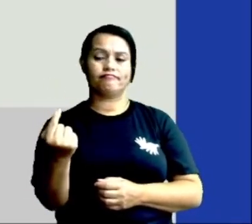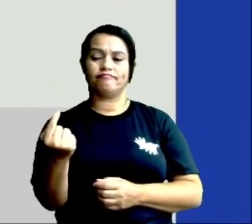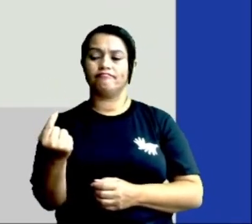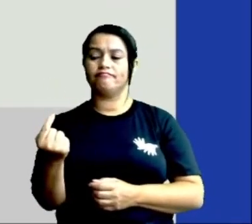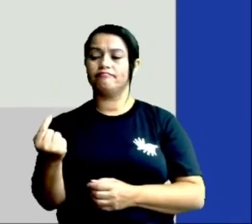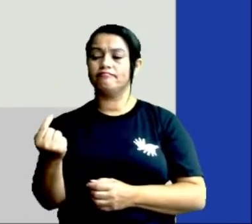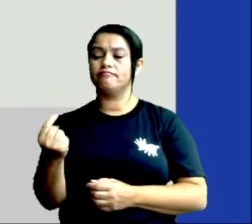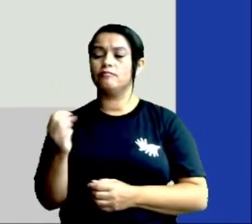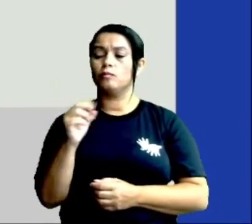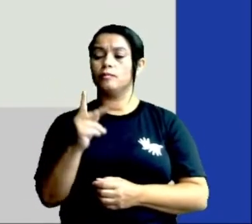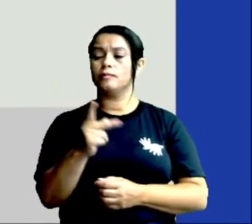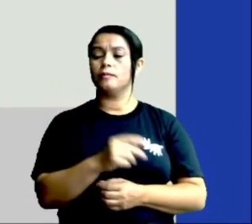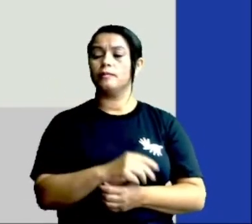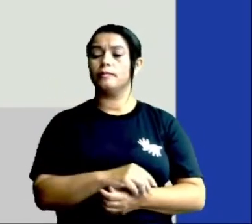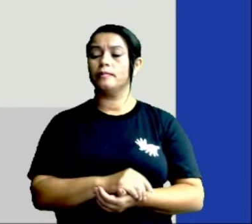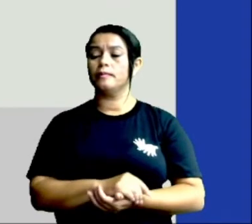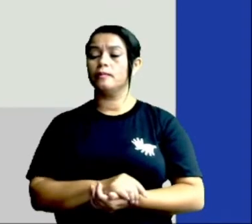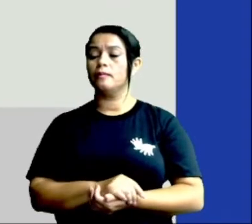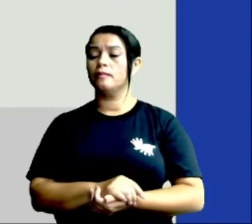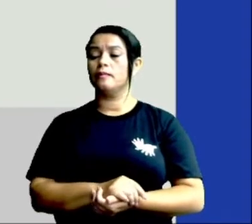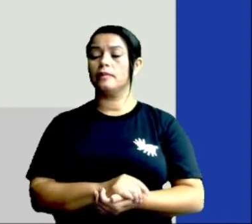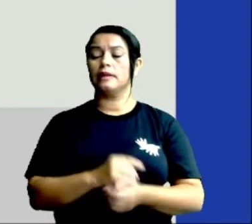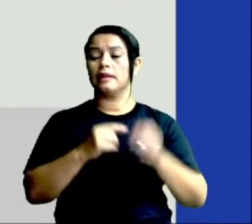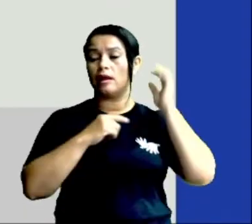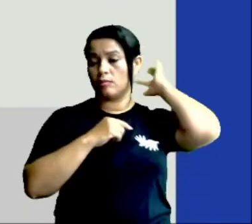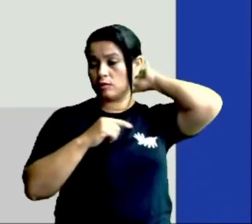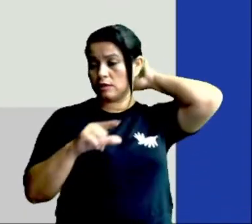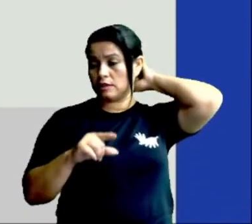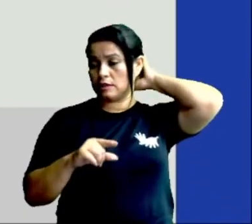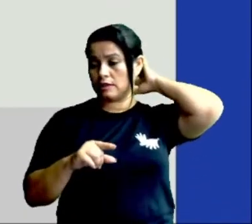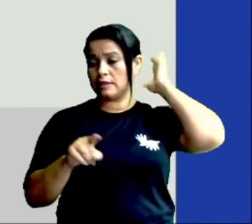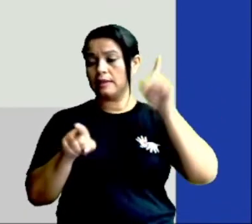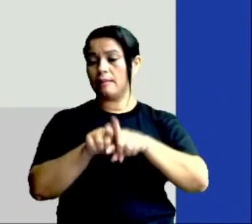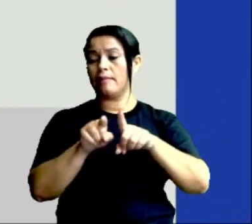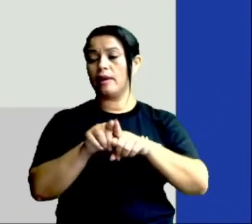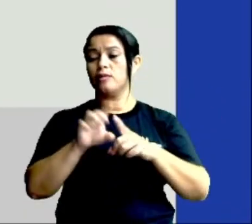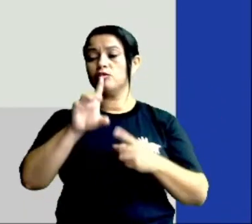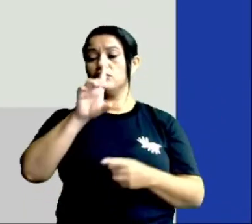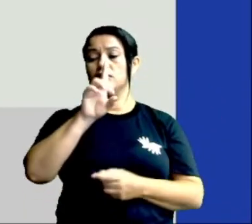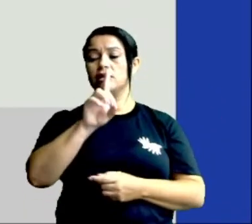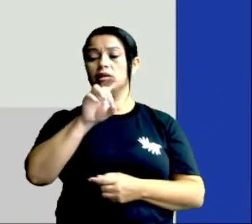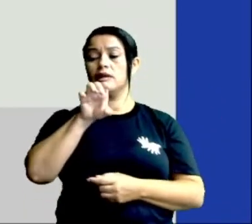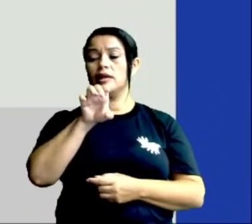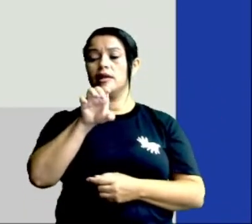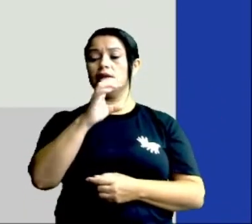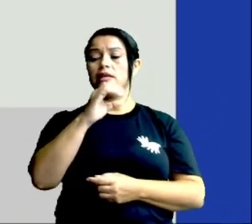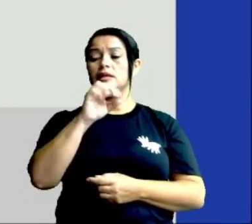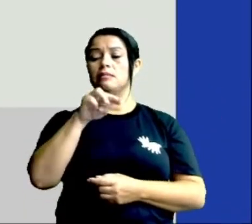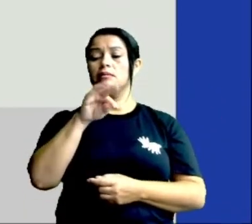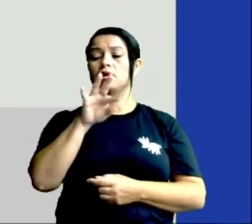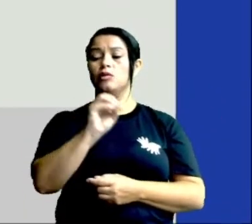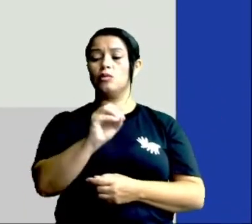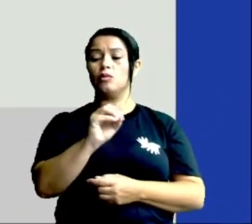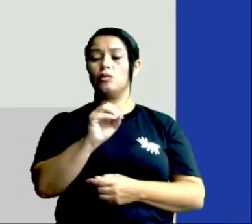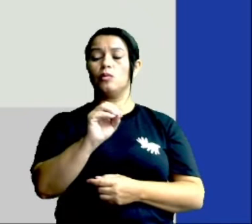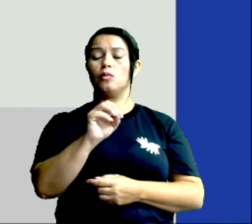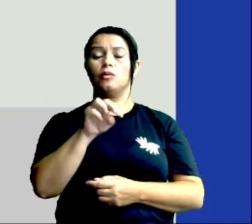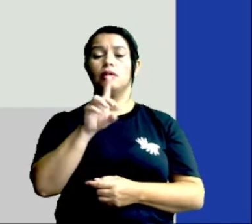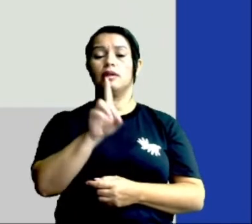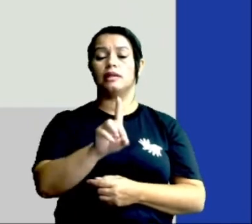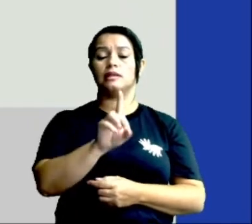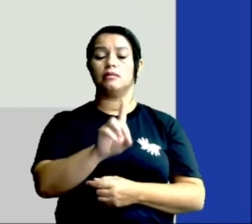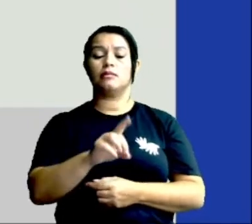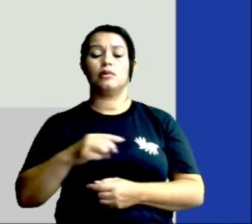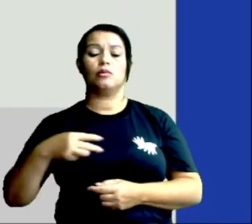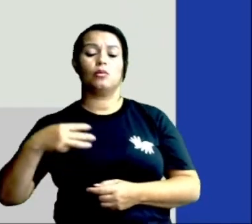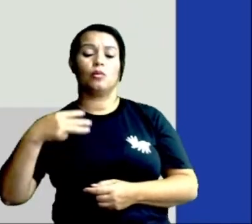0,000001, ok? E também nós temos o decímetro cúbico, tá?